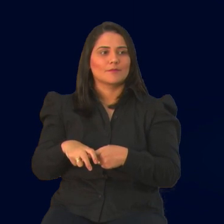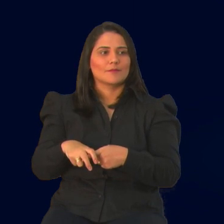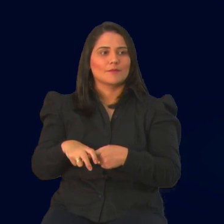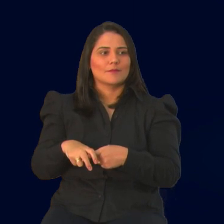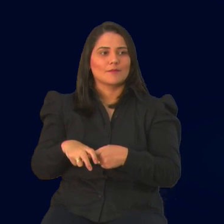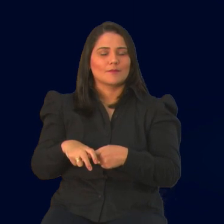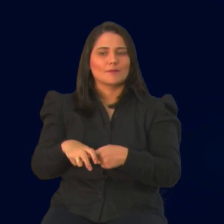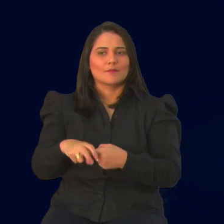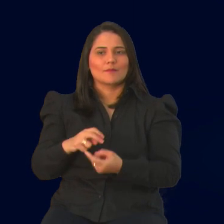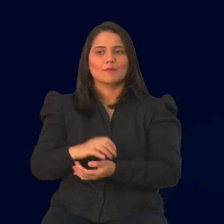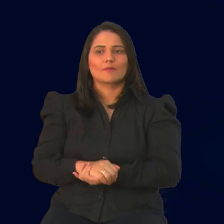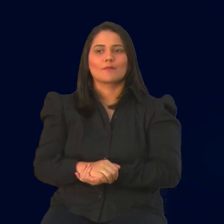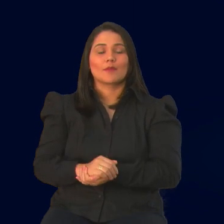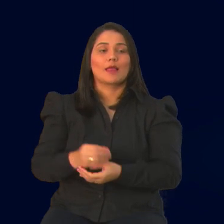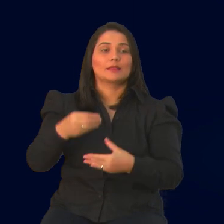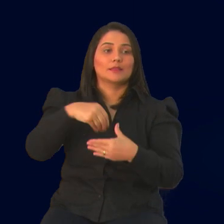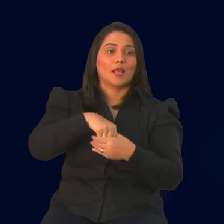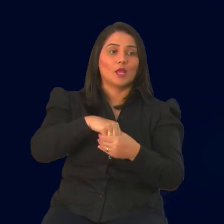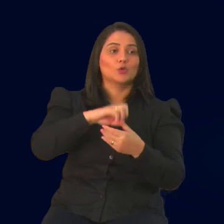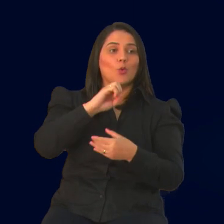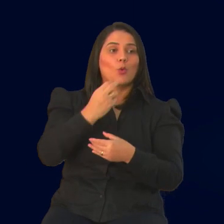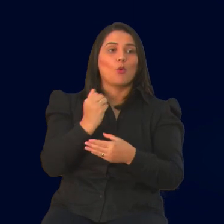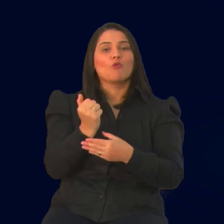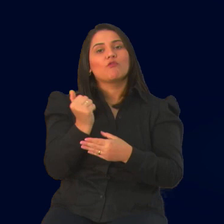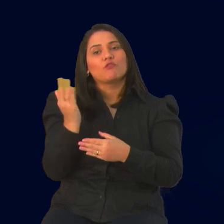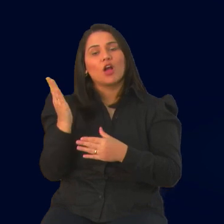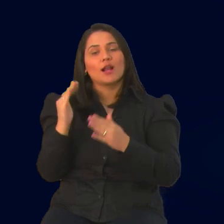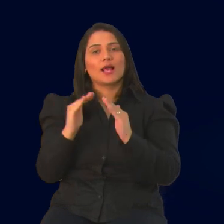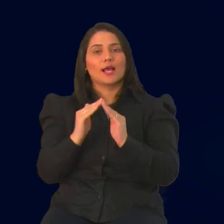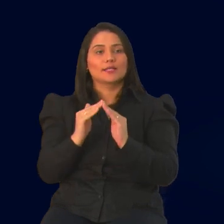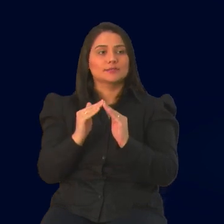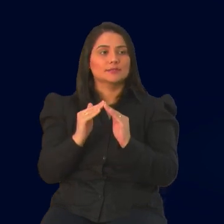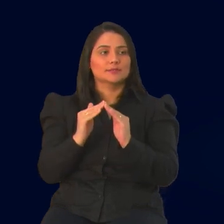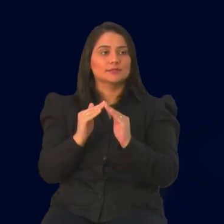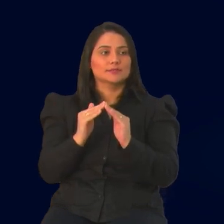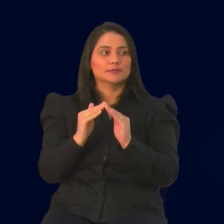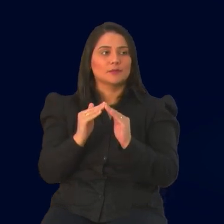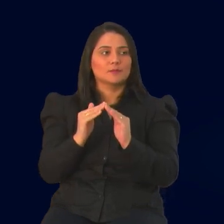Ele está dentro ou ele está fora da casa?